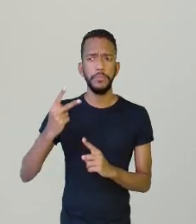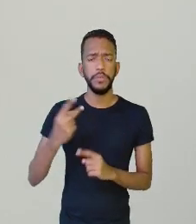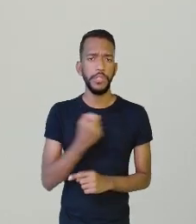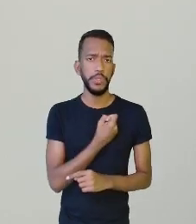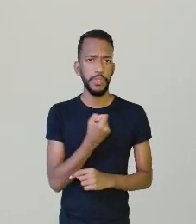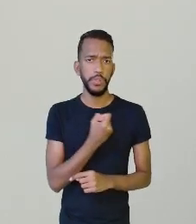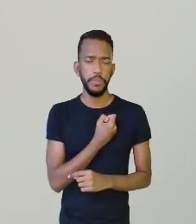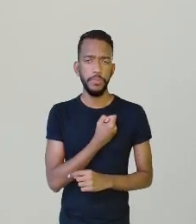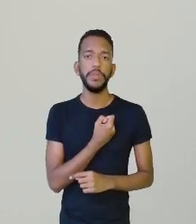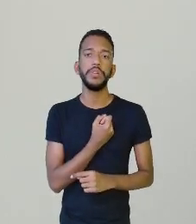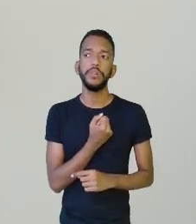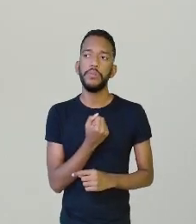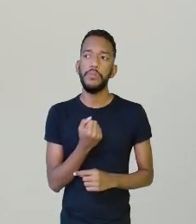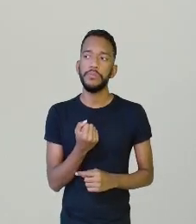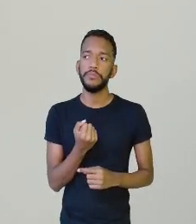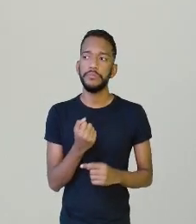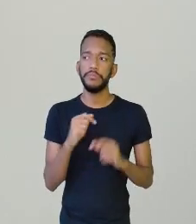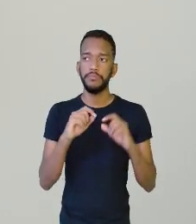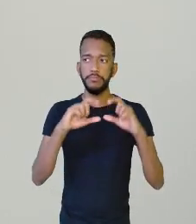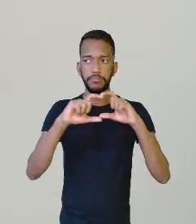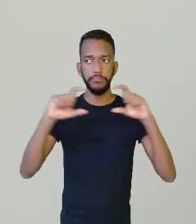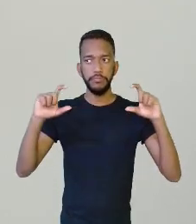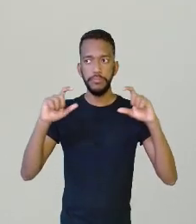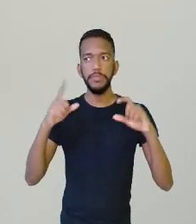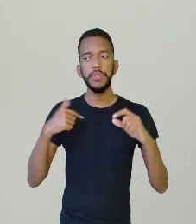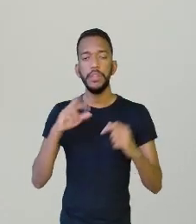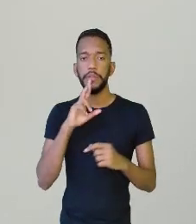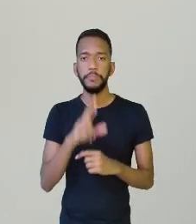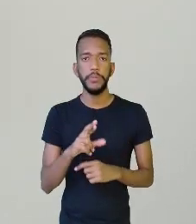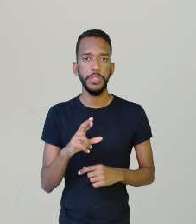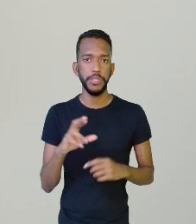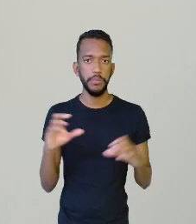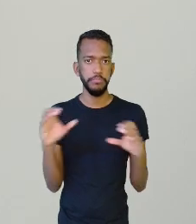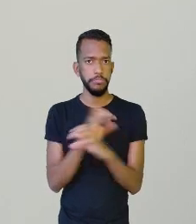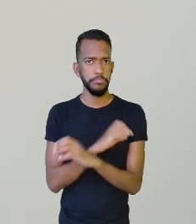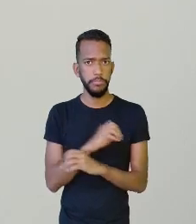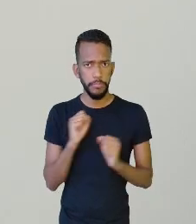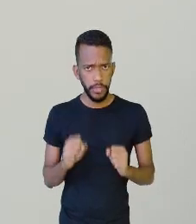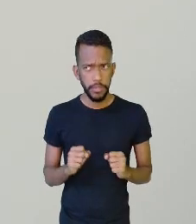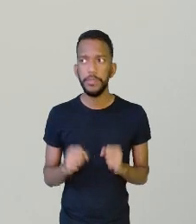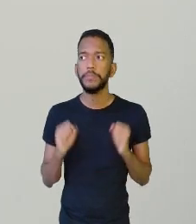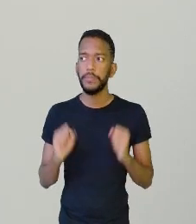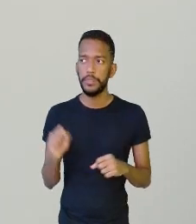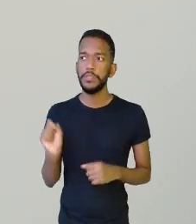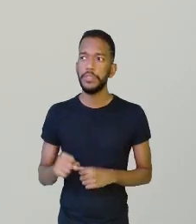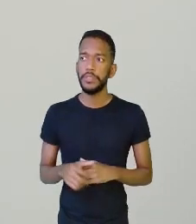e resultar inteiro? Claro que pode, não tem problema nenhum nisso.